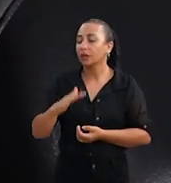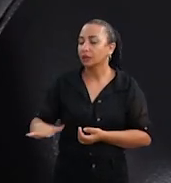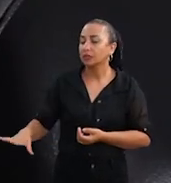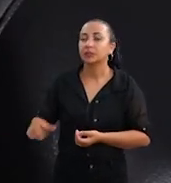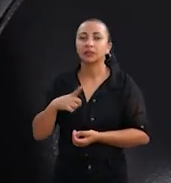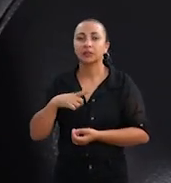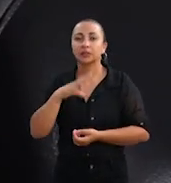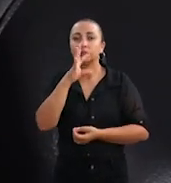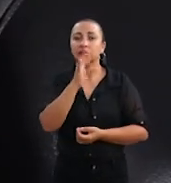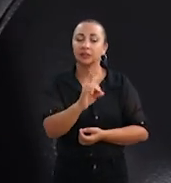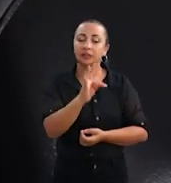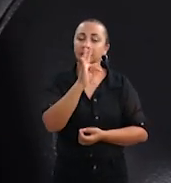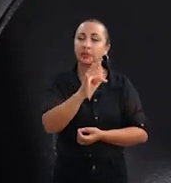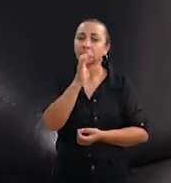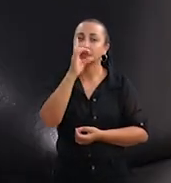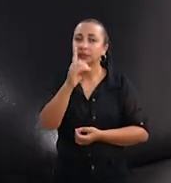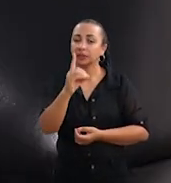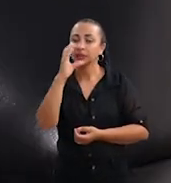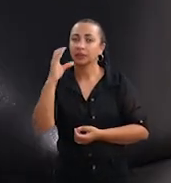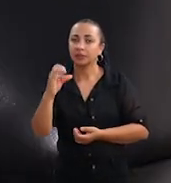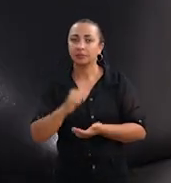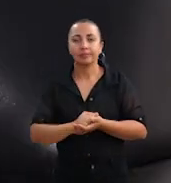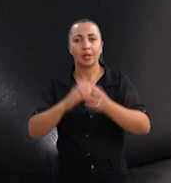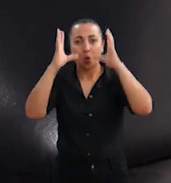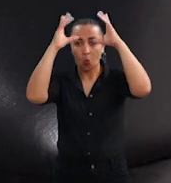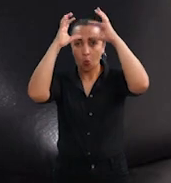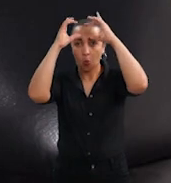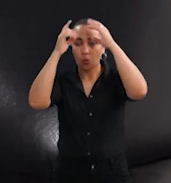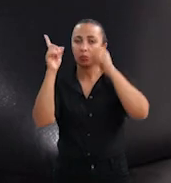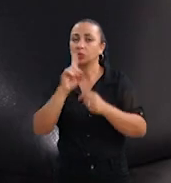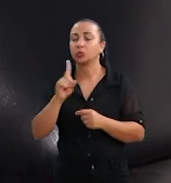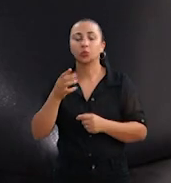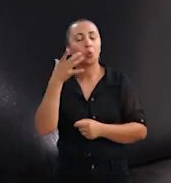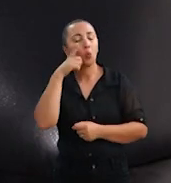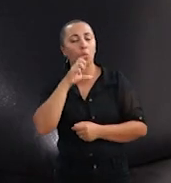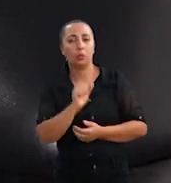com TDC, no primeiro momento, o cérebro não consegue